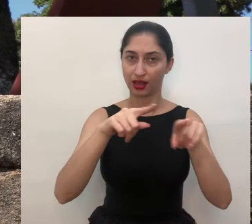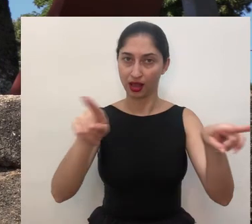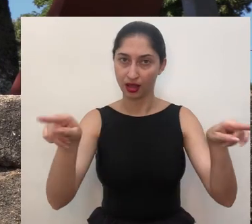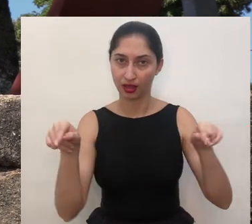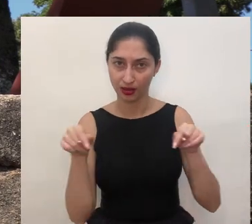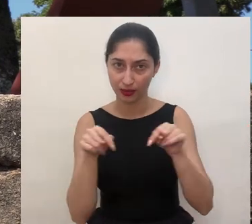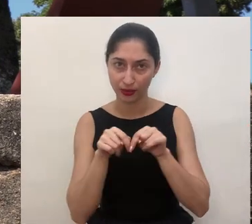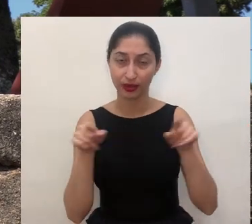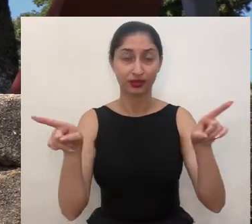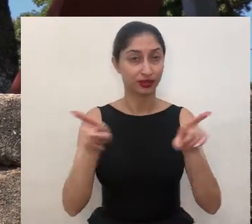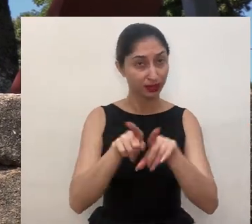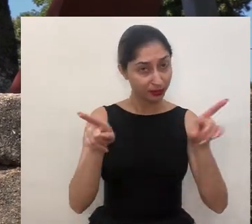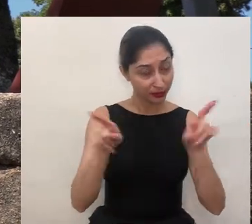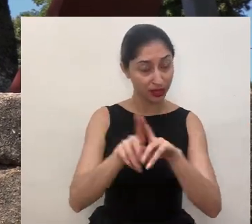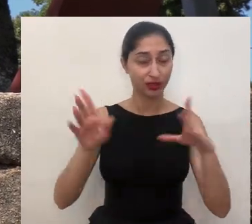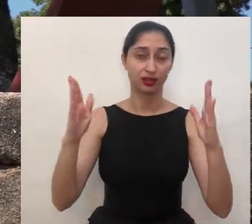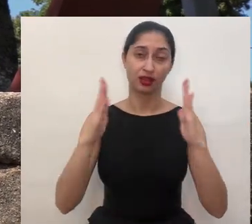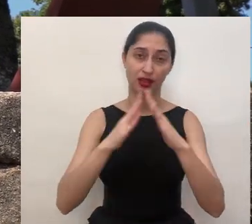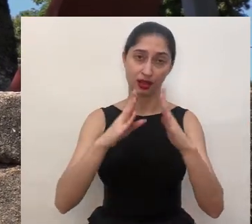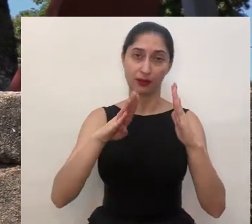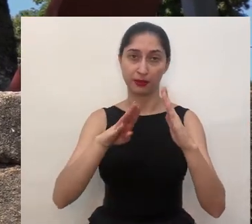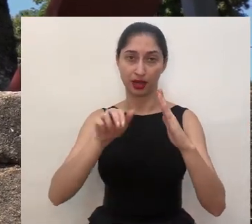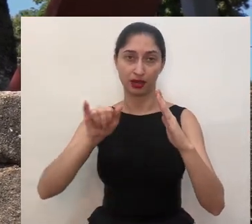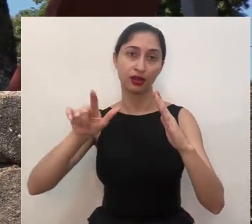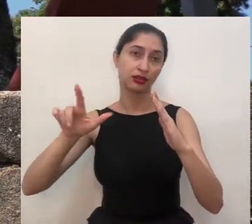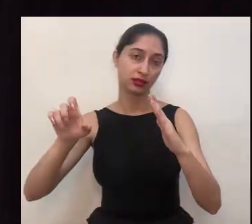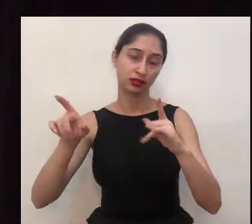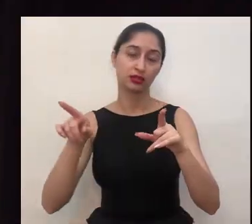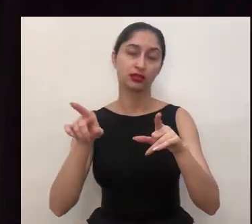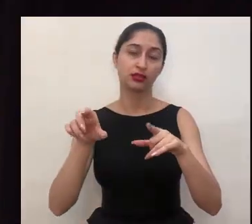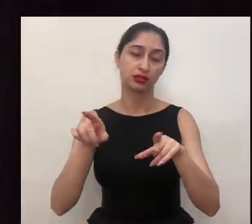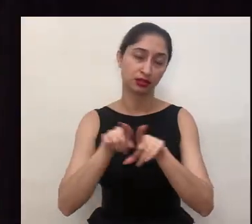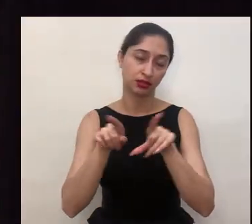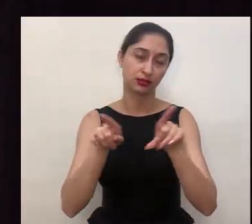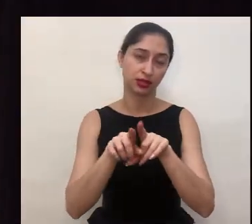complexo, e é um marco sonoro da Casa do Baile também.